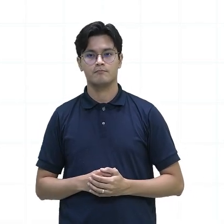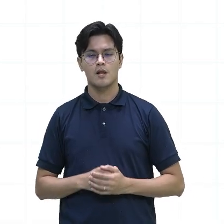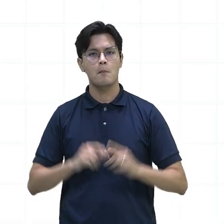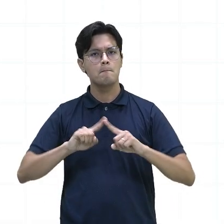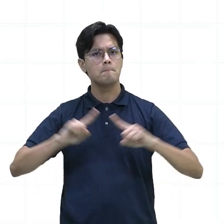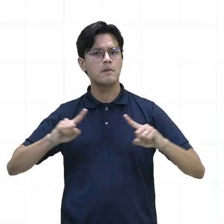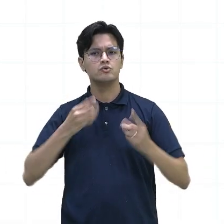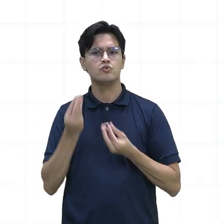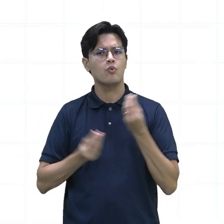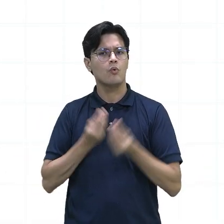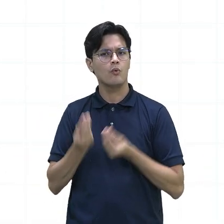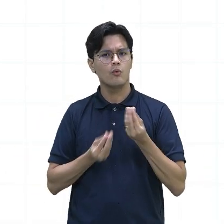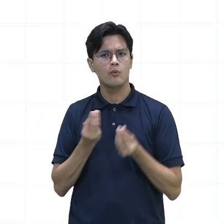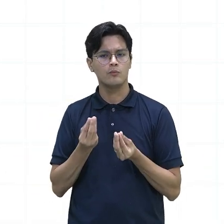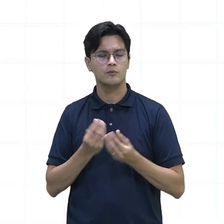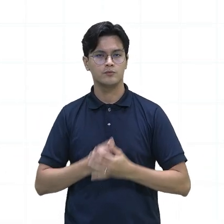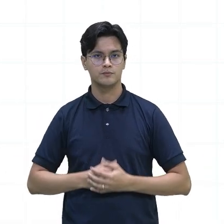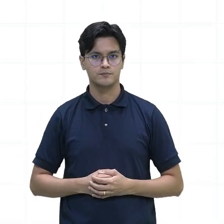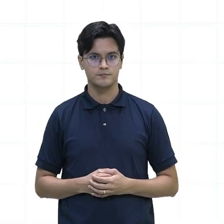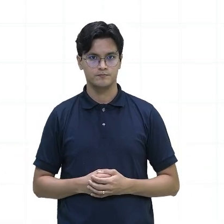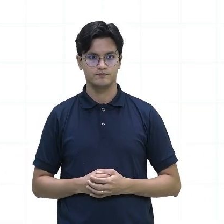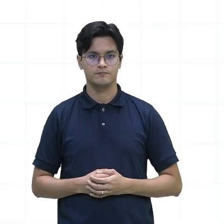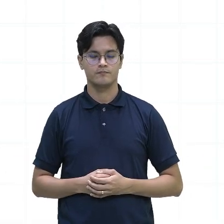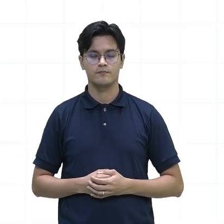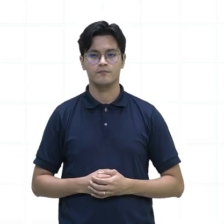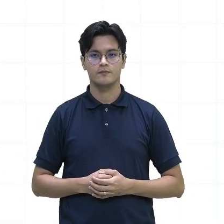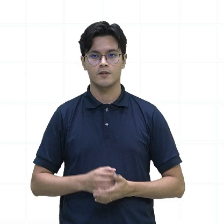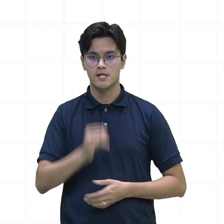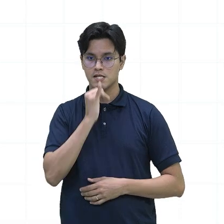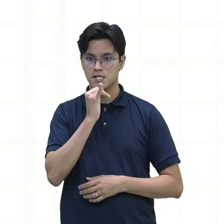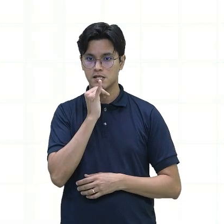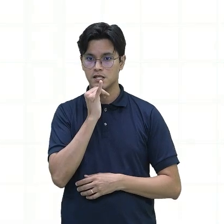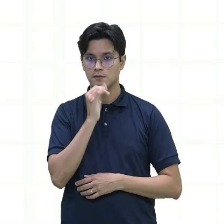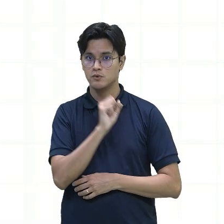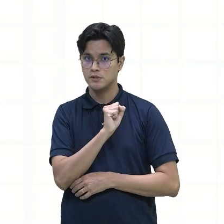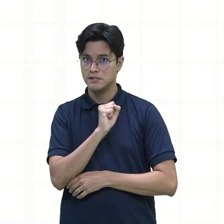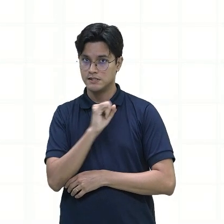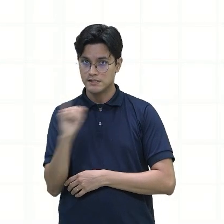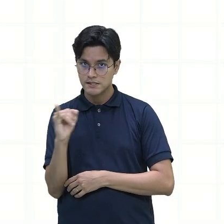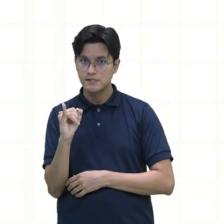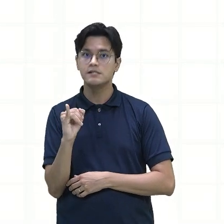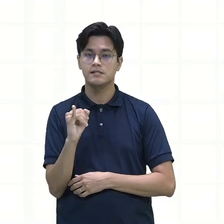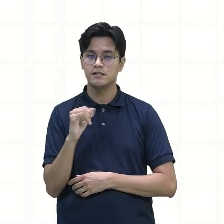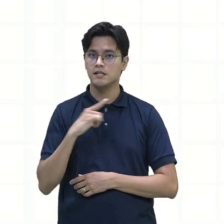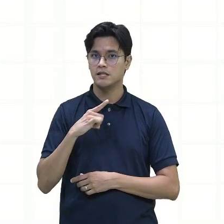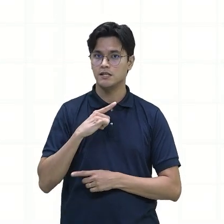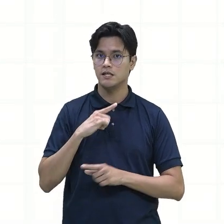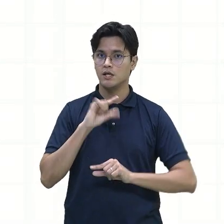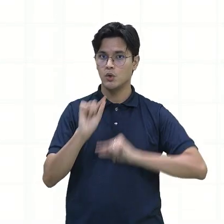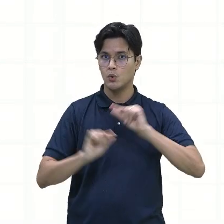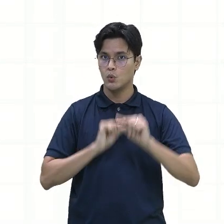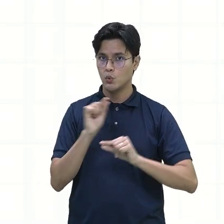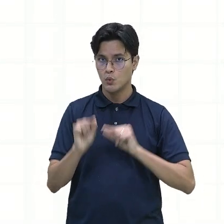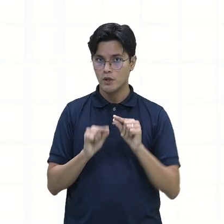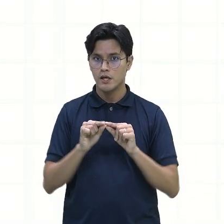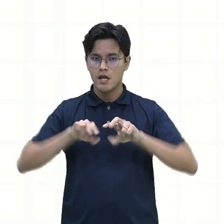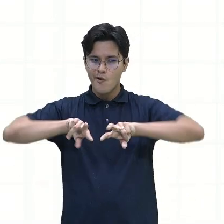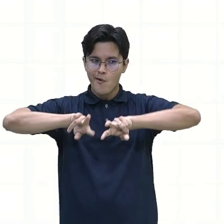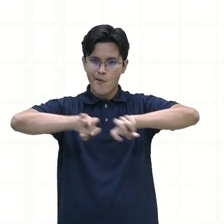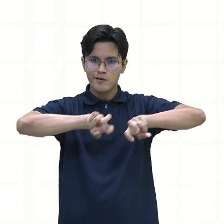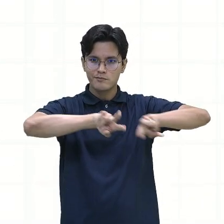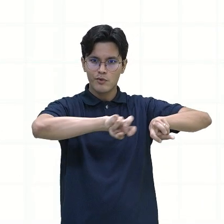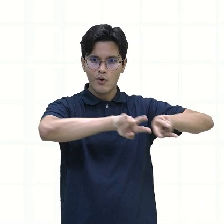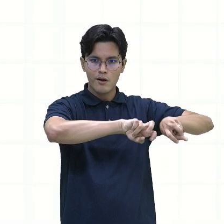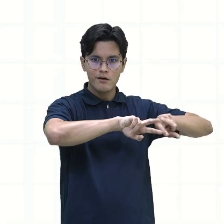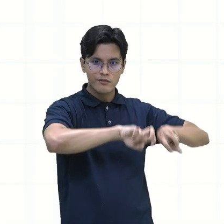modo isso pode acontecer? Se eles tiverem a sua exploração incentivada, né,